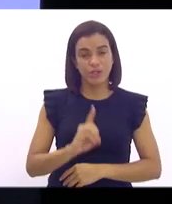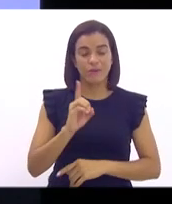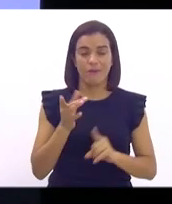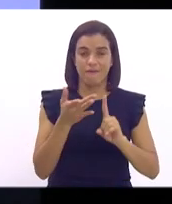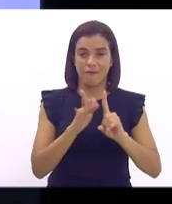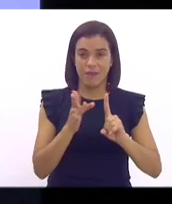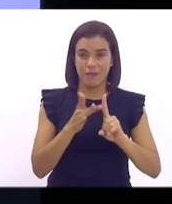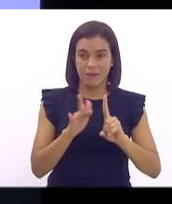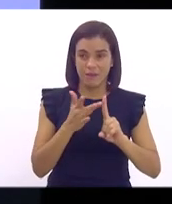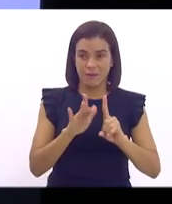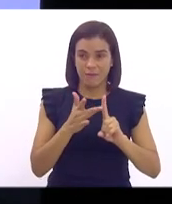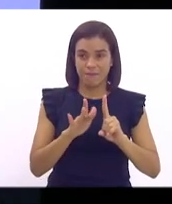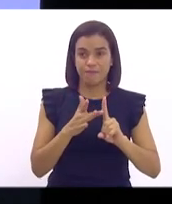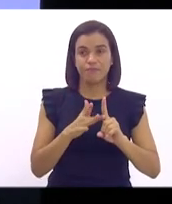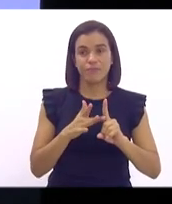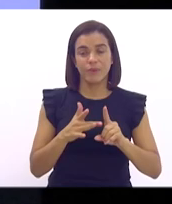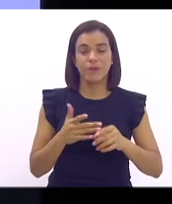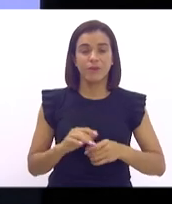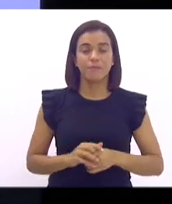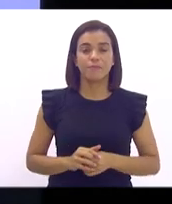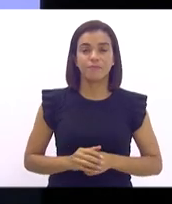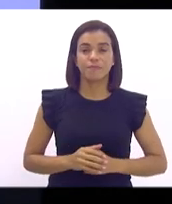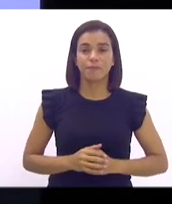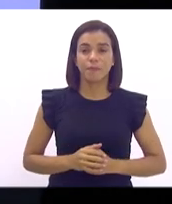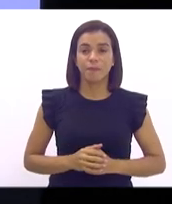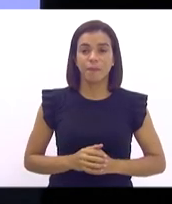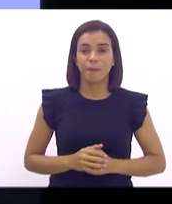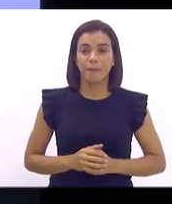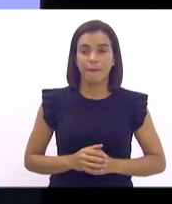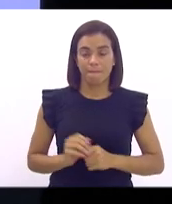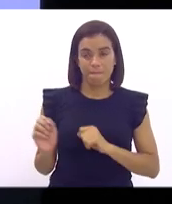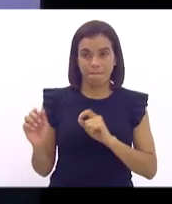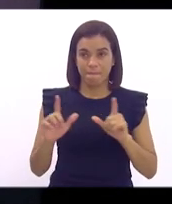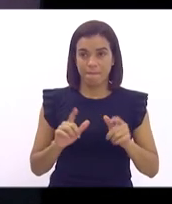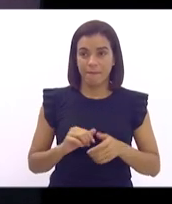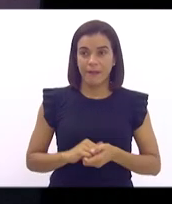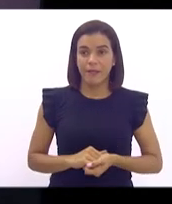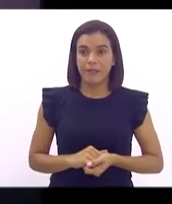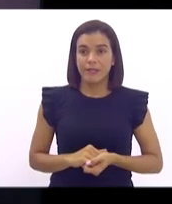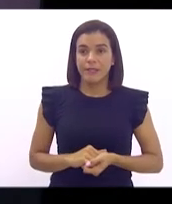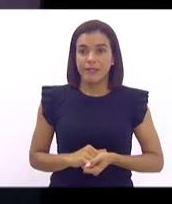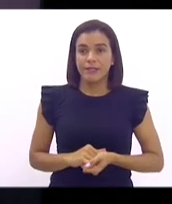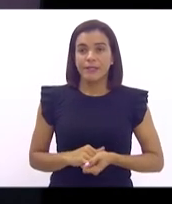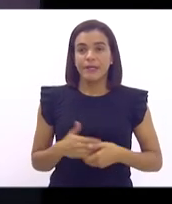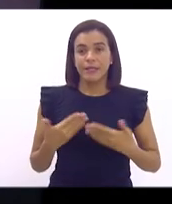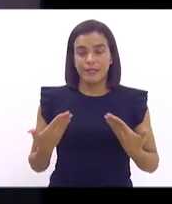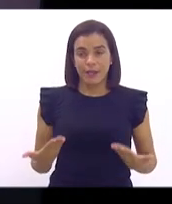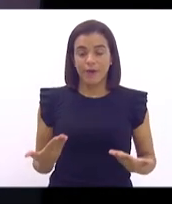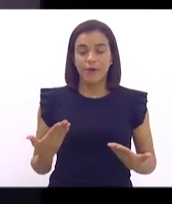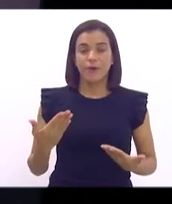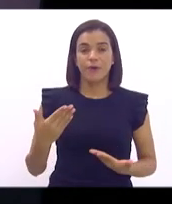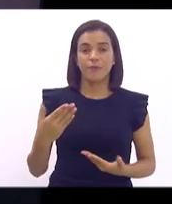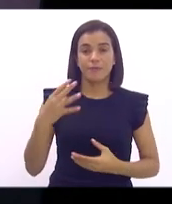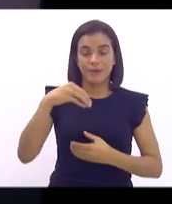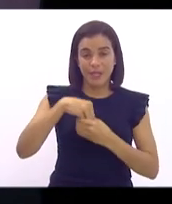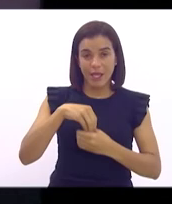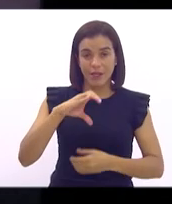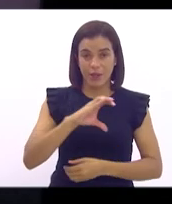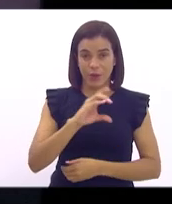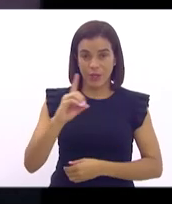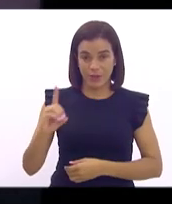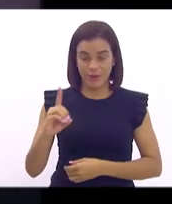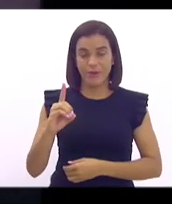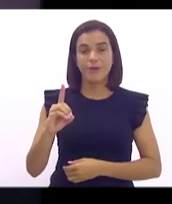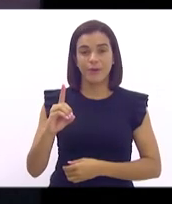a consecução de funções previstas. Pode passar, por gentileza. Então, a gente tem dentro da Coordenadoria de Promoção do